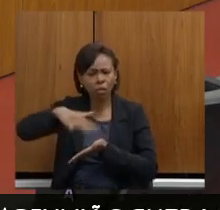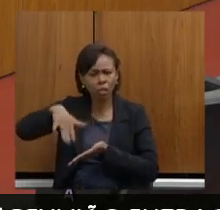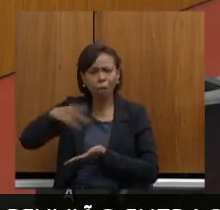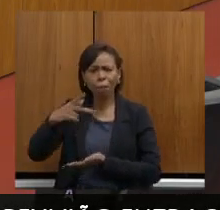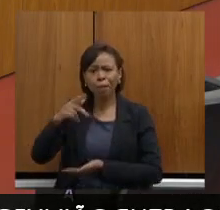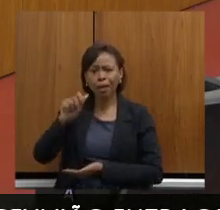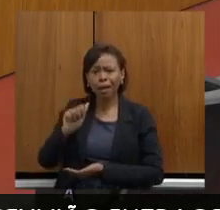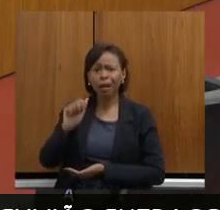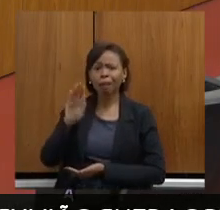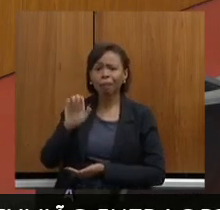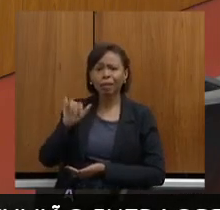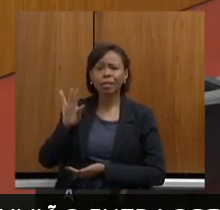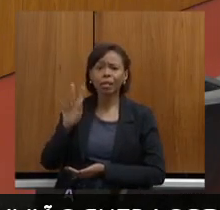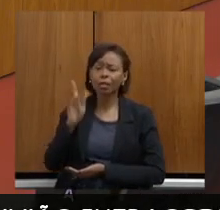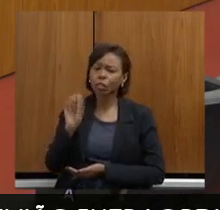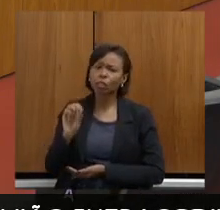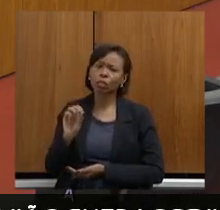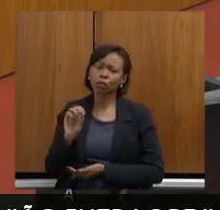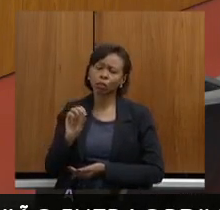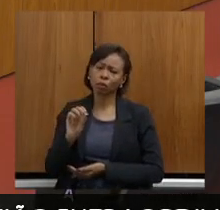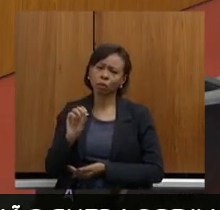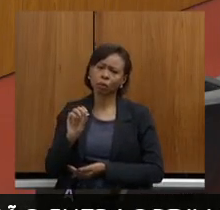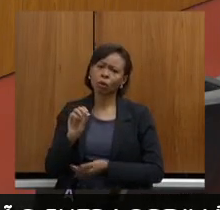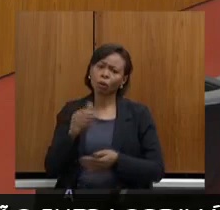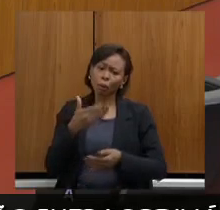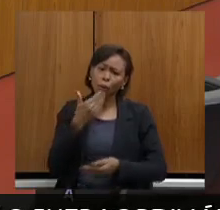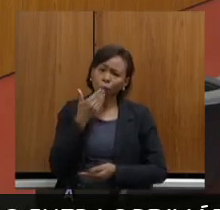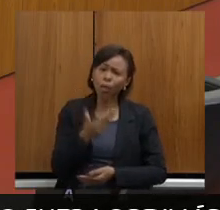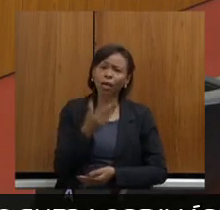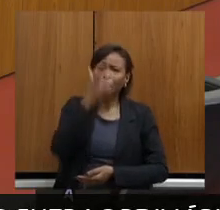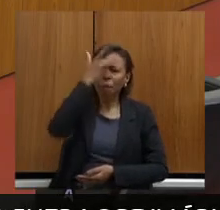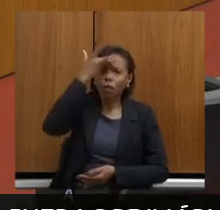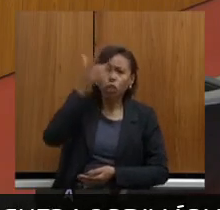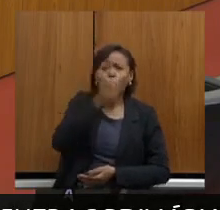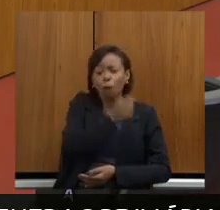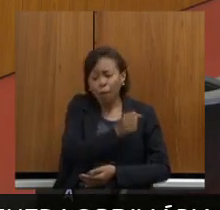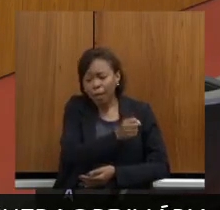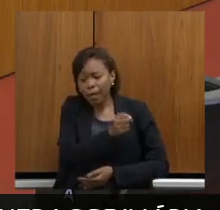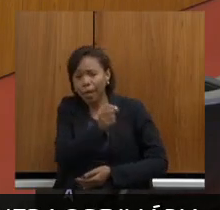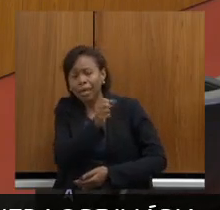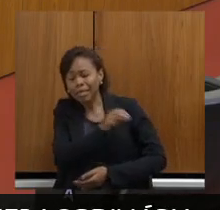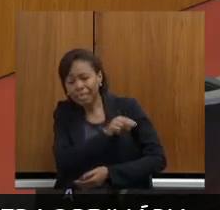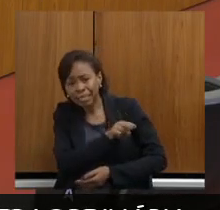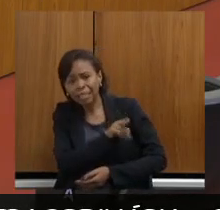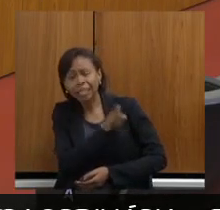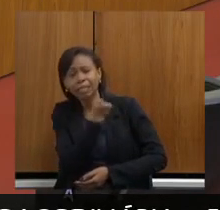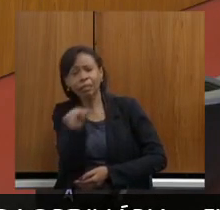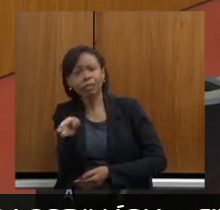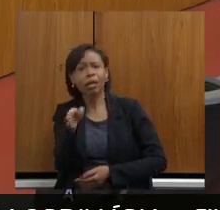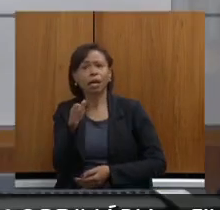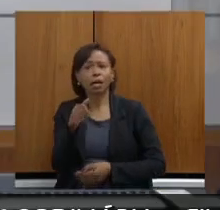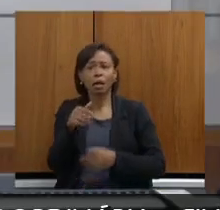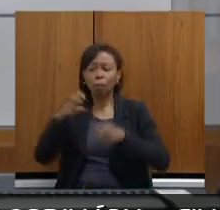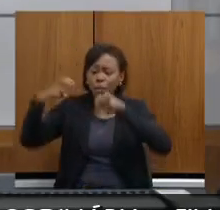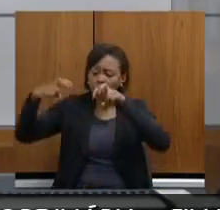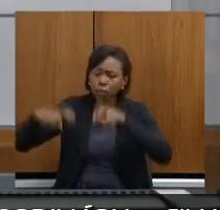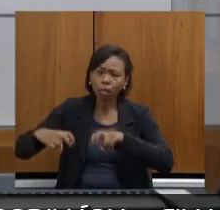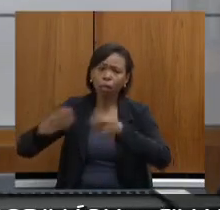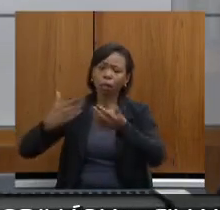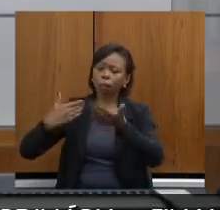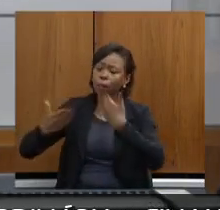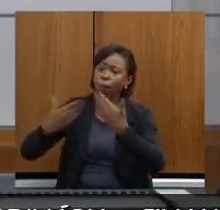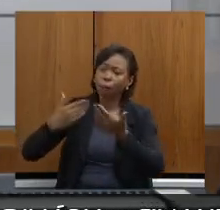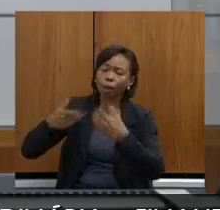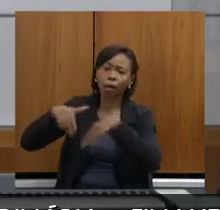da não pede informação não pede alguém da confiança do senhora vai lá procurar sentar com os colonos sentar com